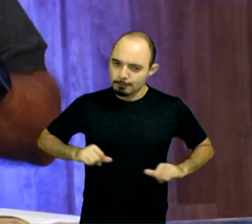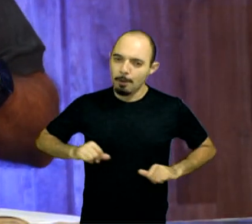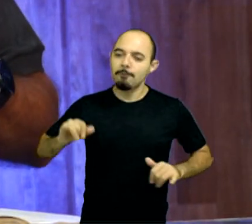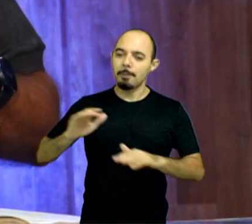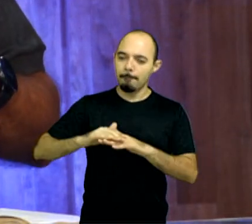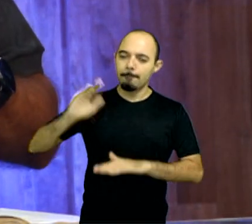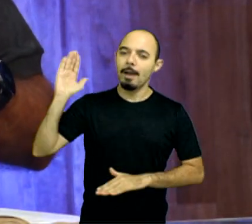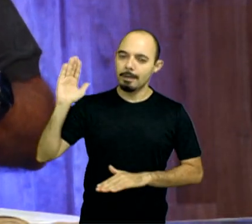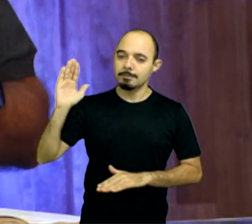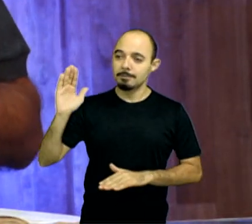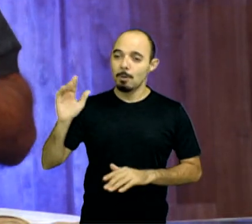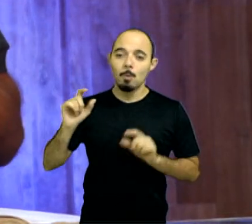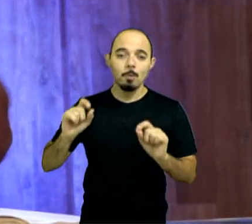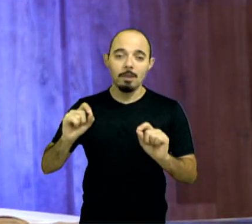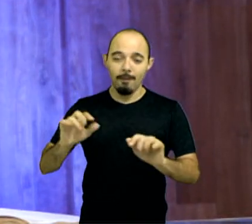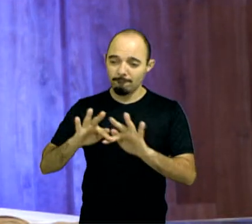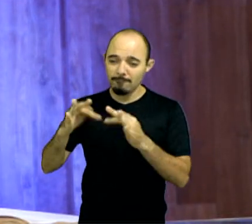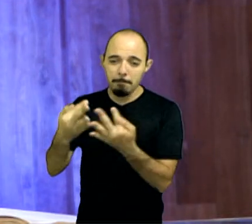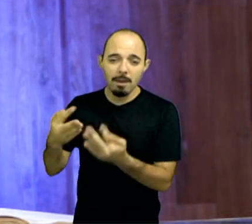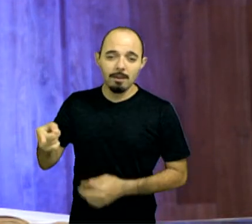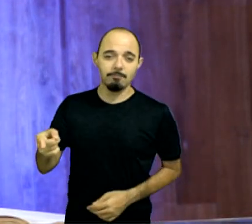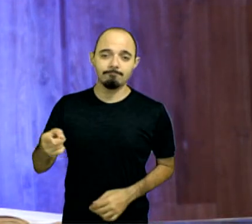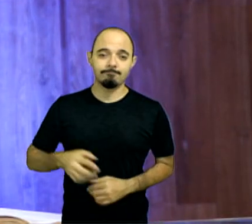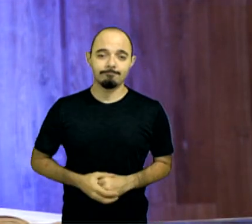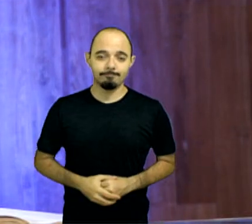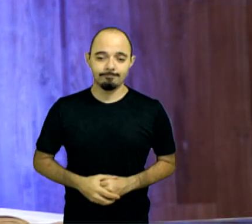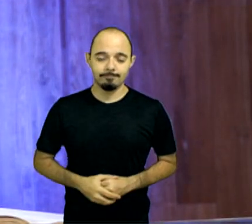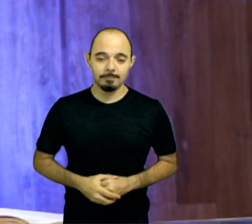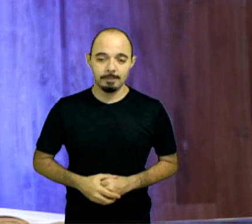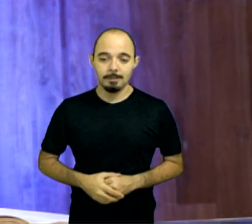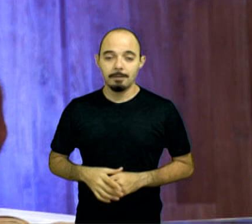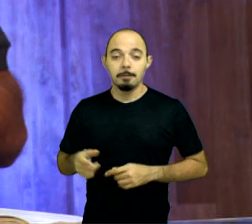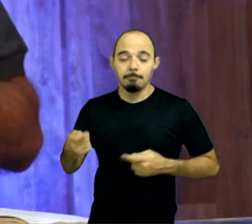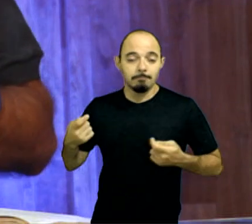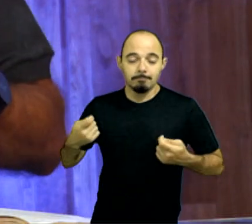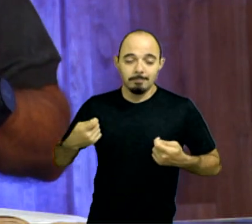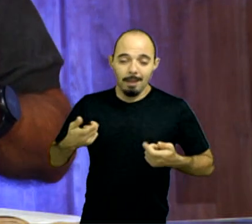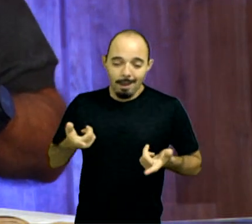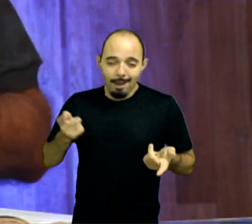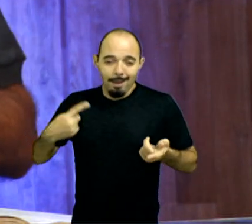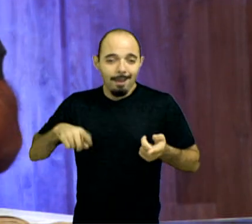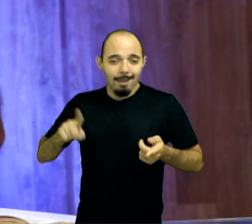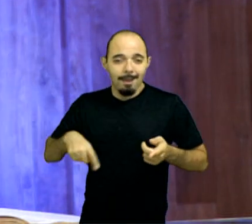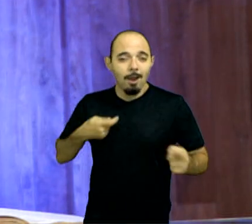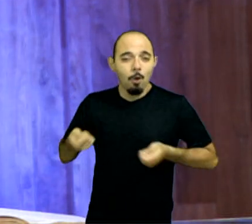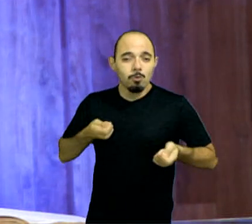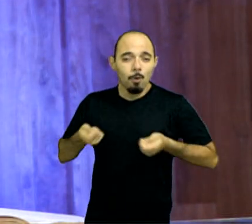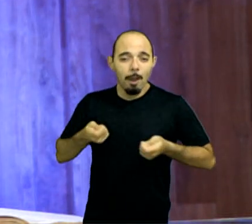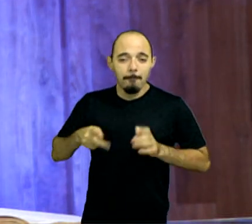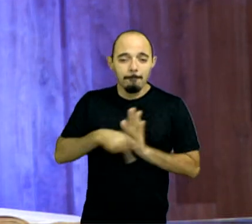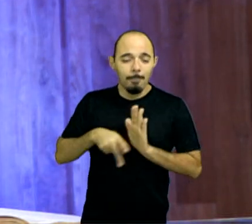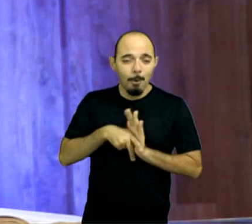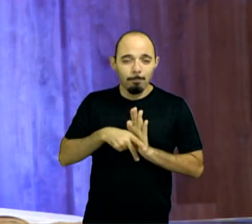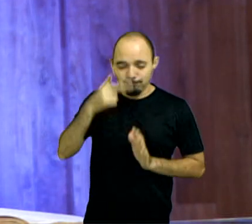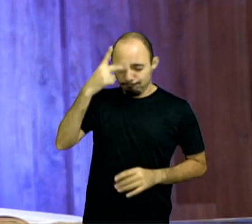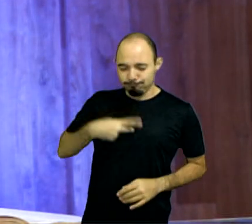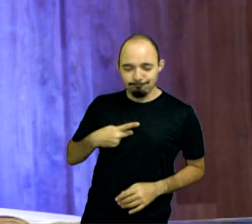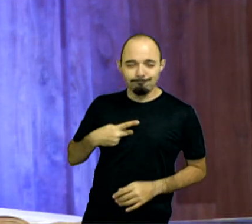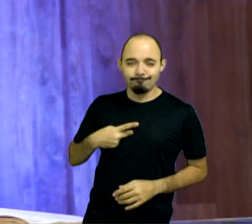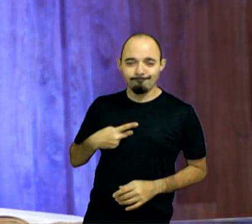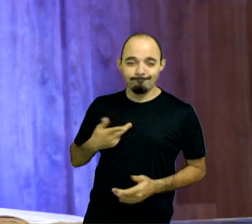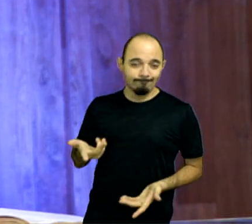toda. Domínio próprio. Domínio próprio. Olha, tem gente